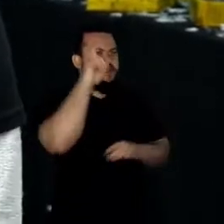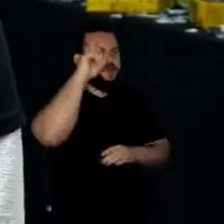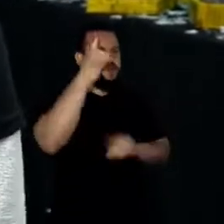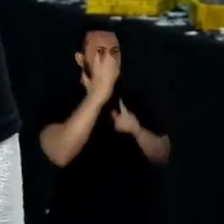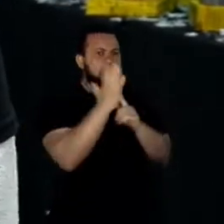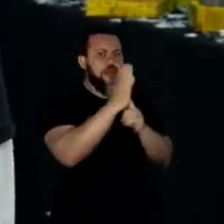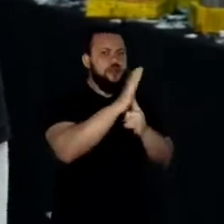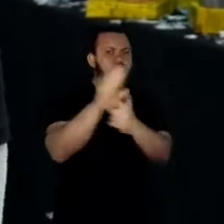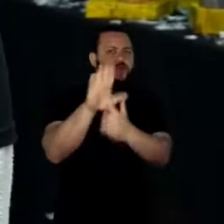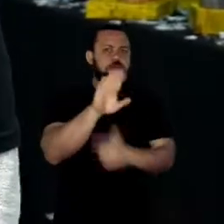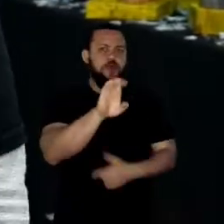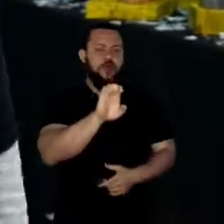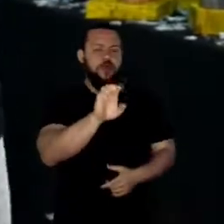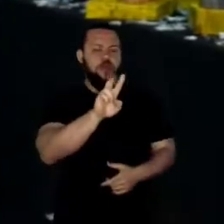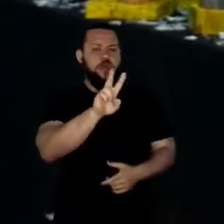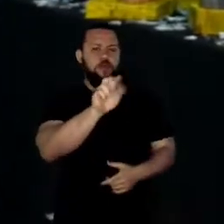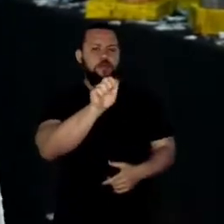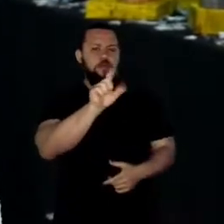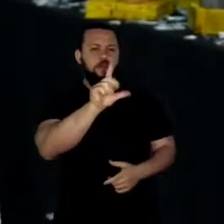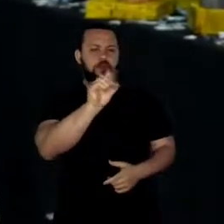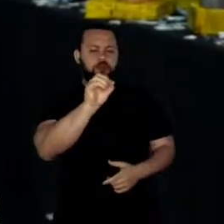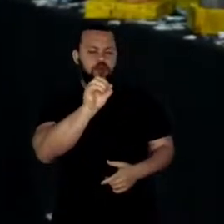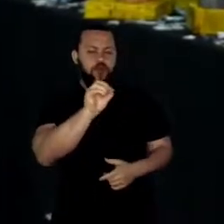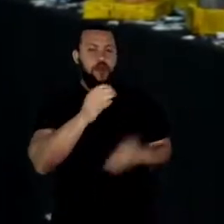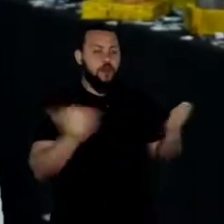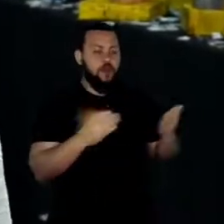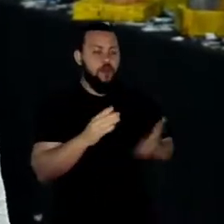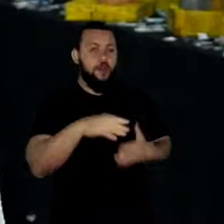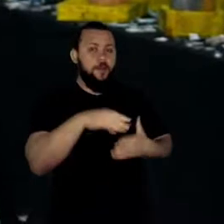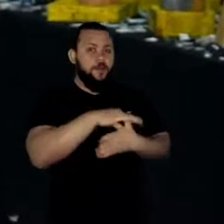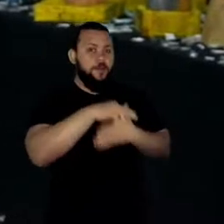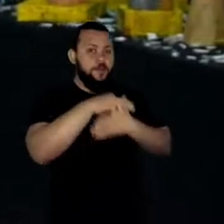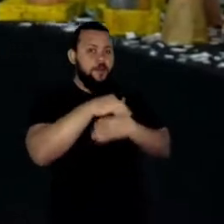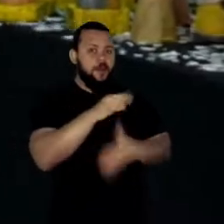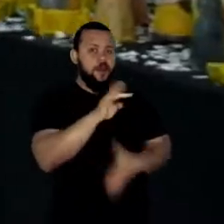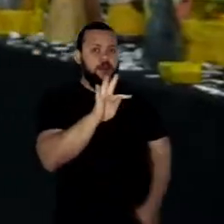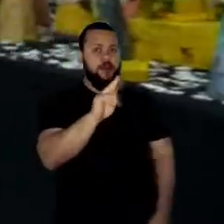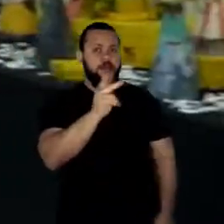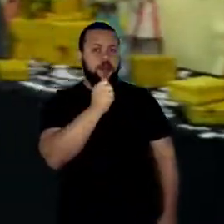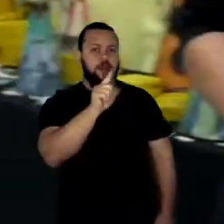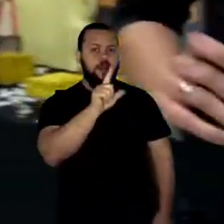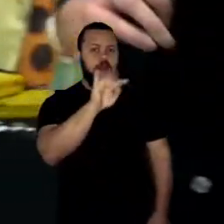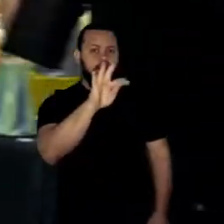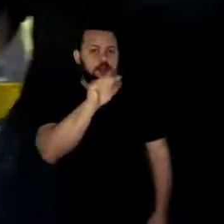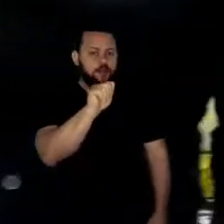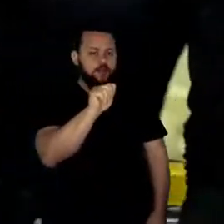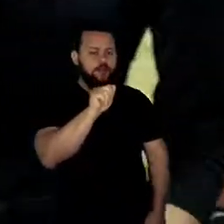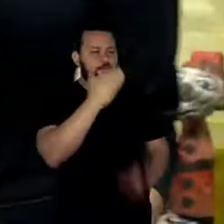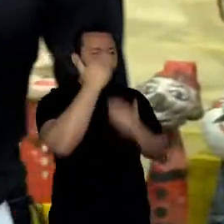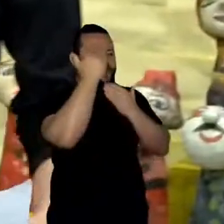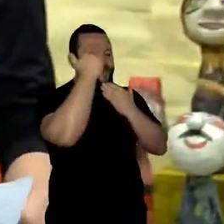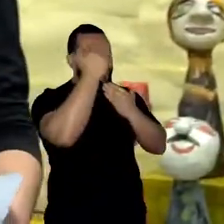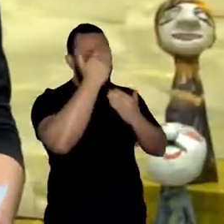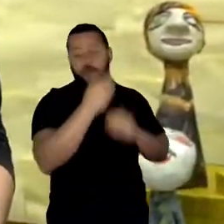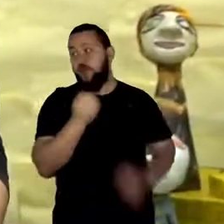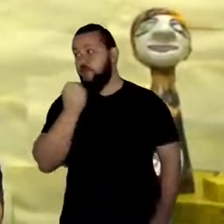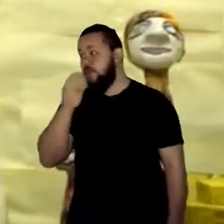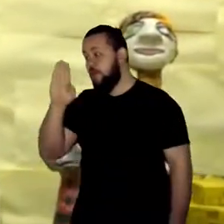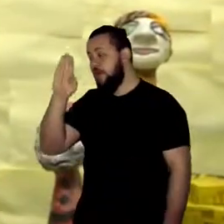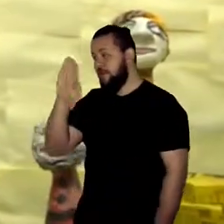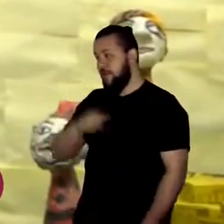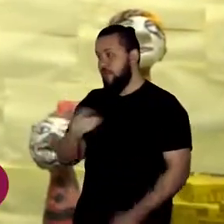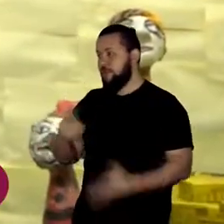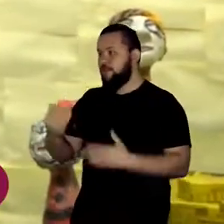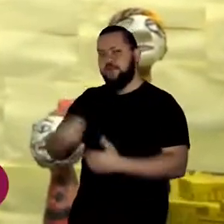de Evaldo Barros. Eu já estou aqui com a monitora Thalita Miranda. Boa tarde, Thalita. Boa tarde, Nissê. Estamos aqui